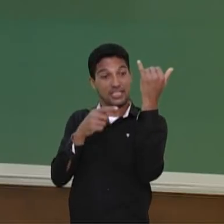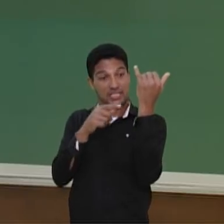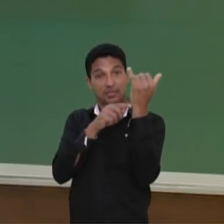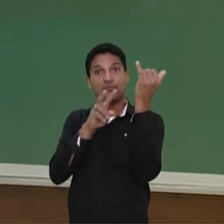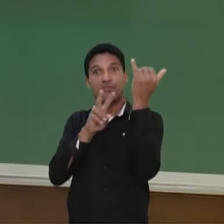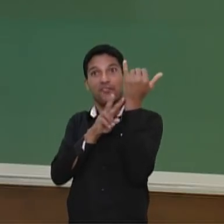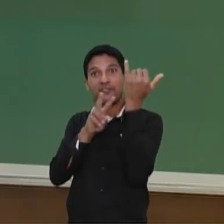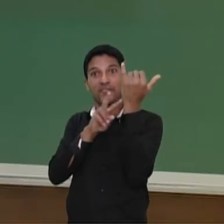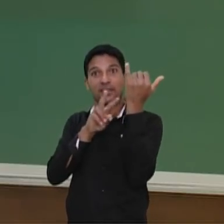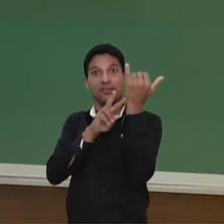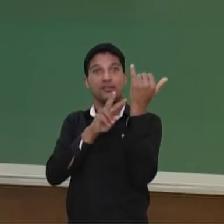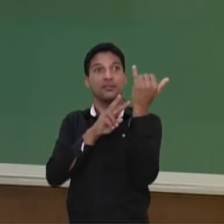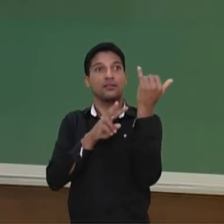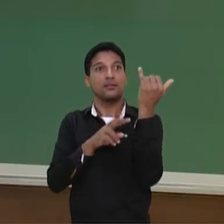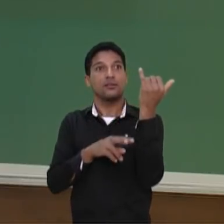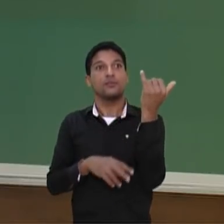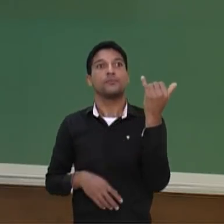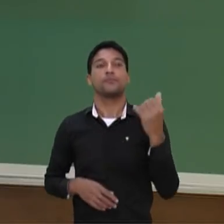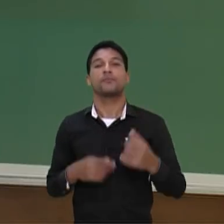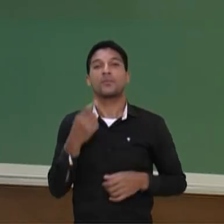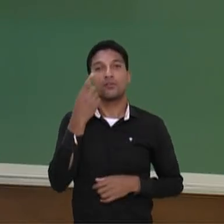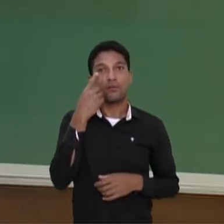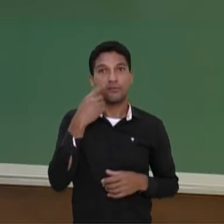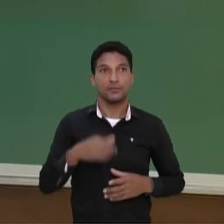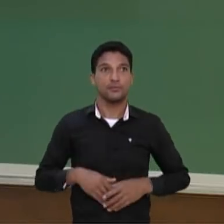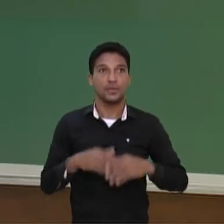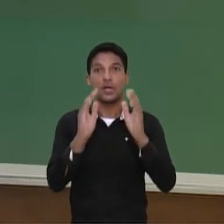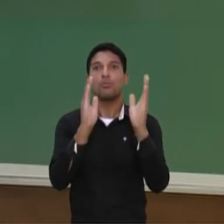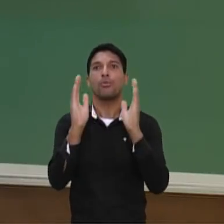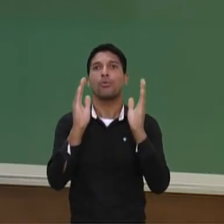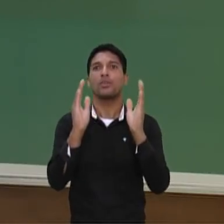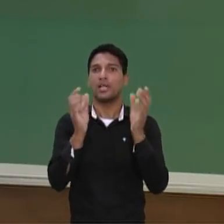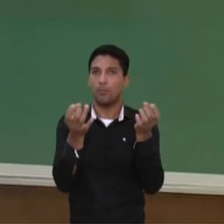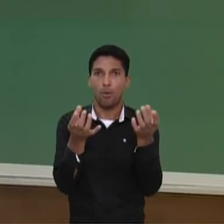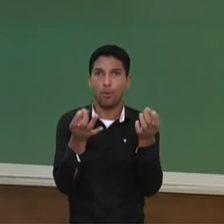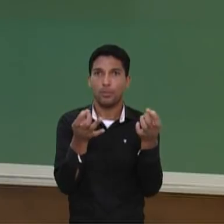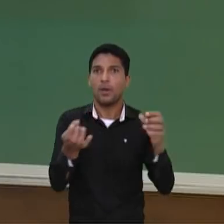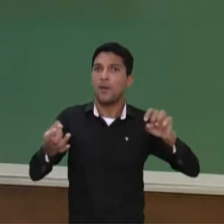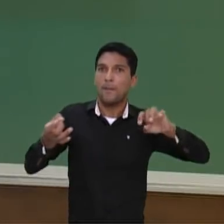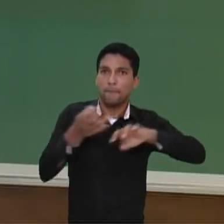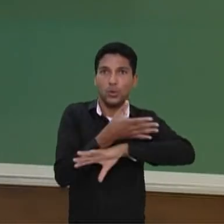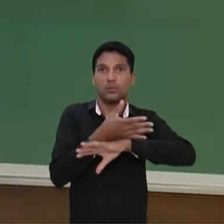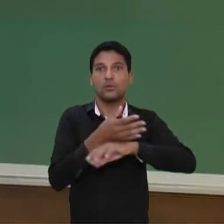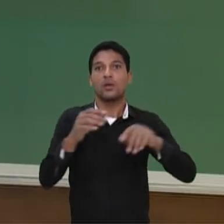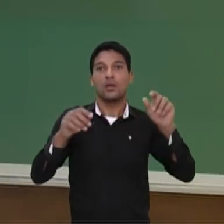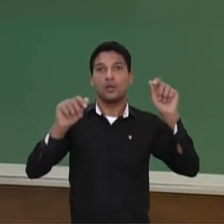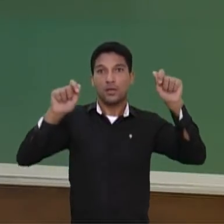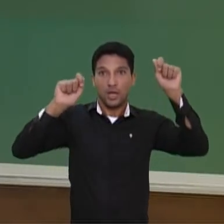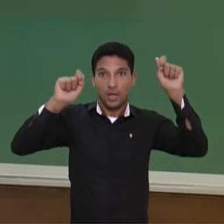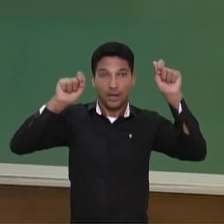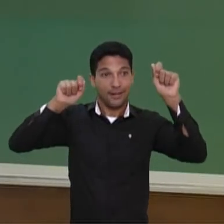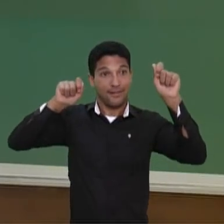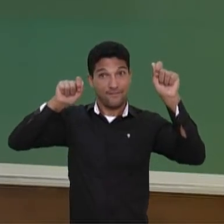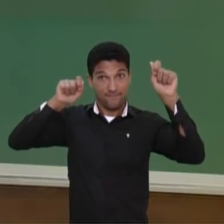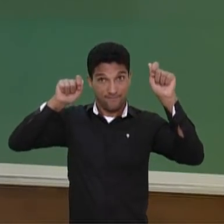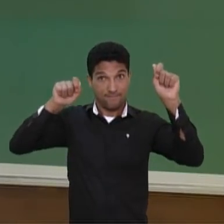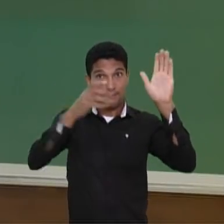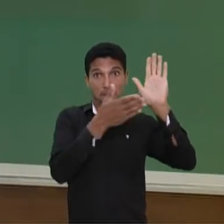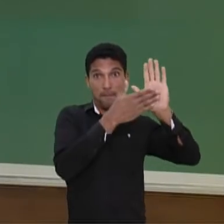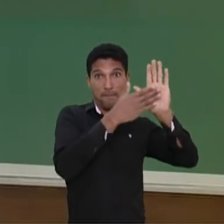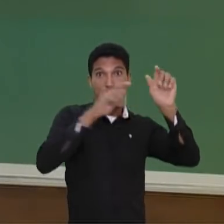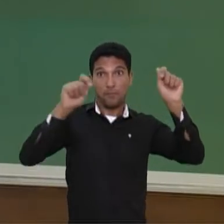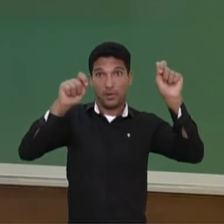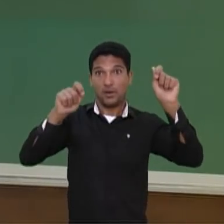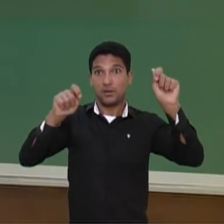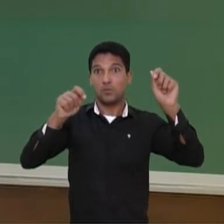depois de quantos dias x do vértice após encerrada a campanha à venda atingiu o valor